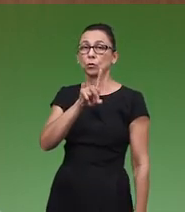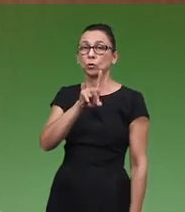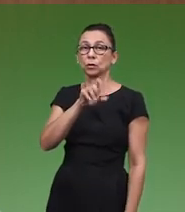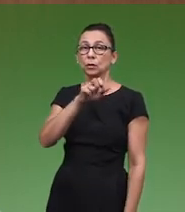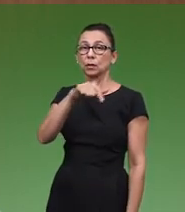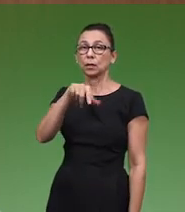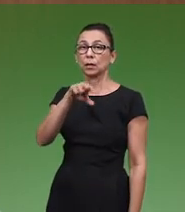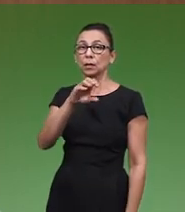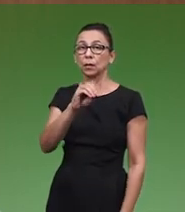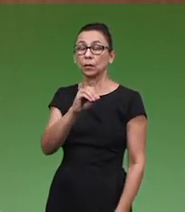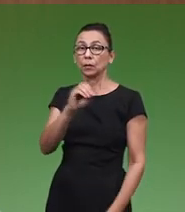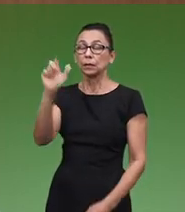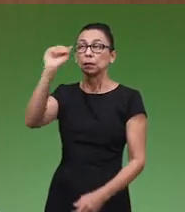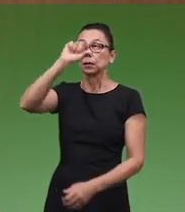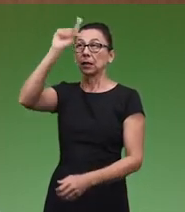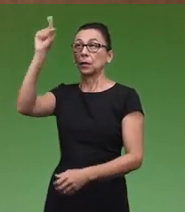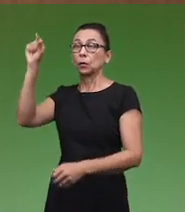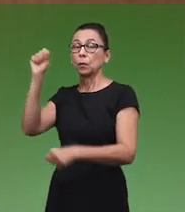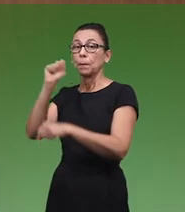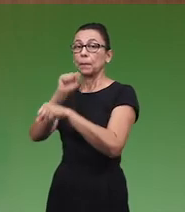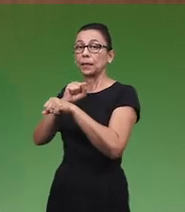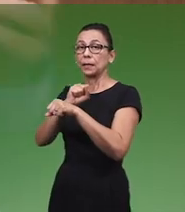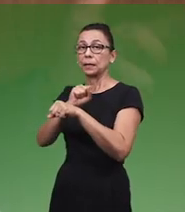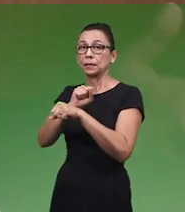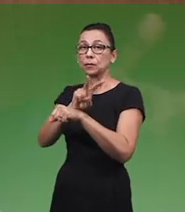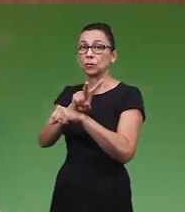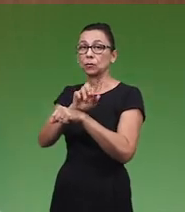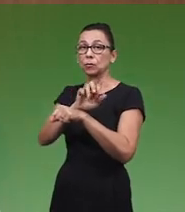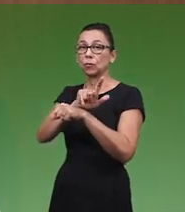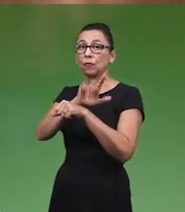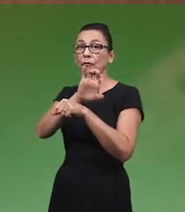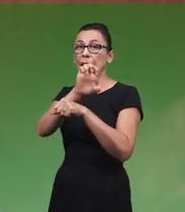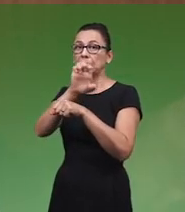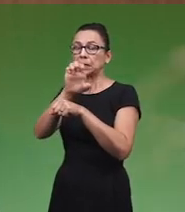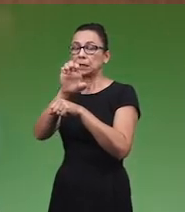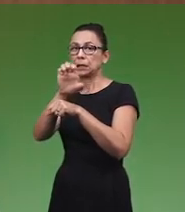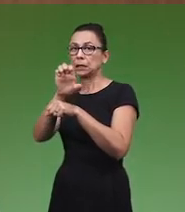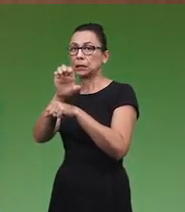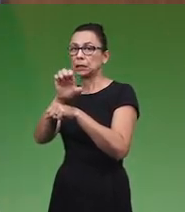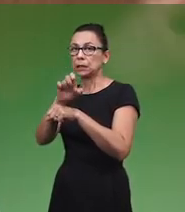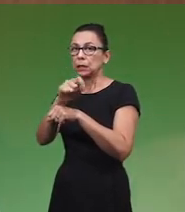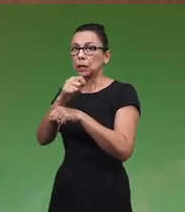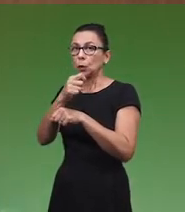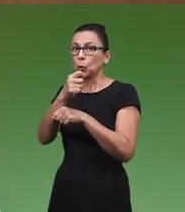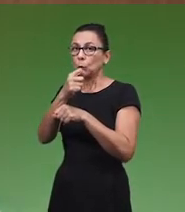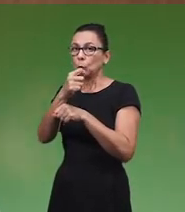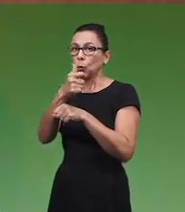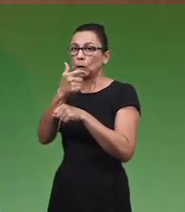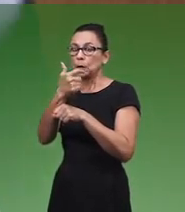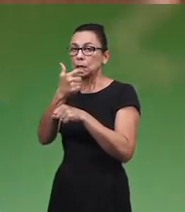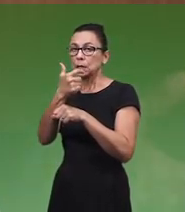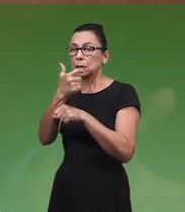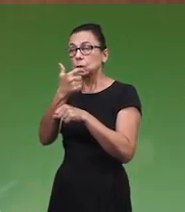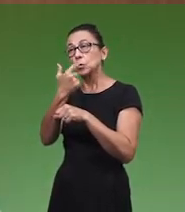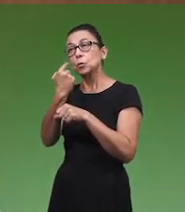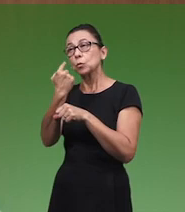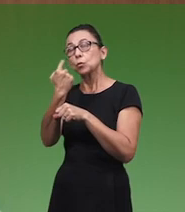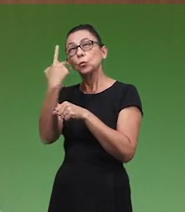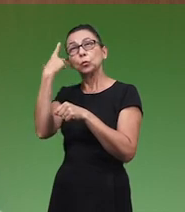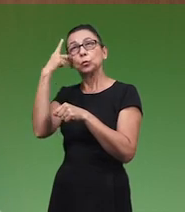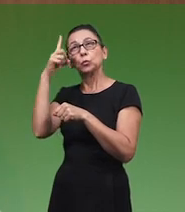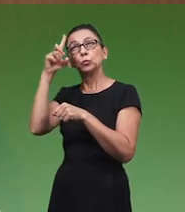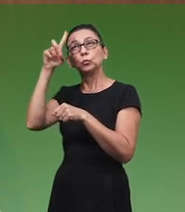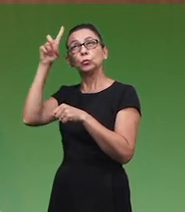Aijalon. E não escureceu durante quase 24 horas, quase um dia a mais na